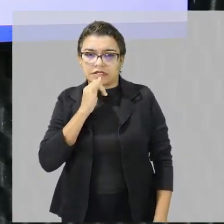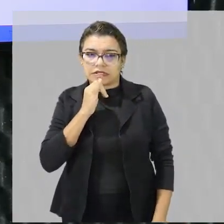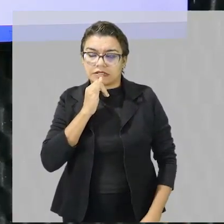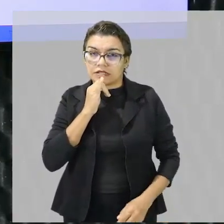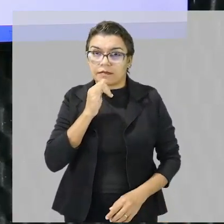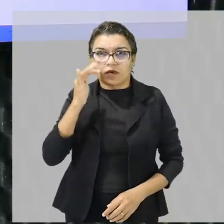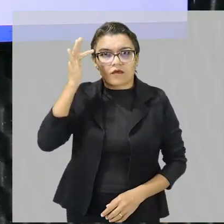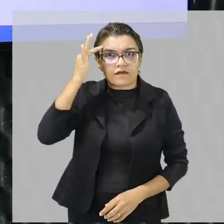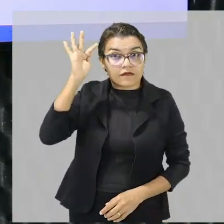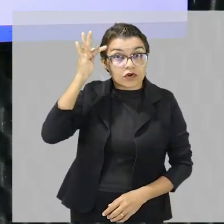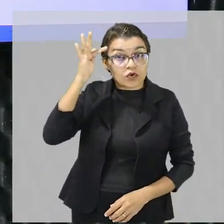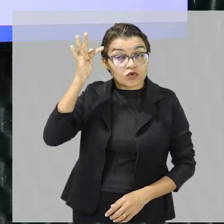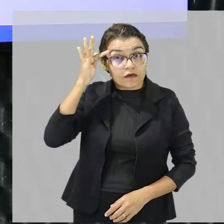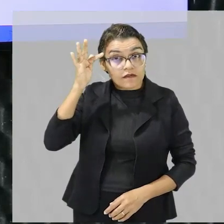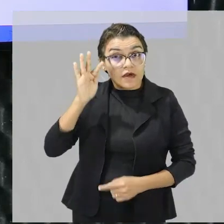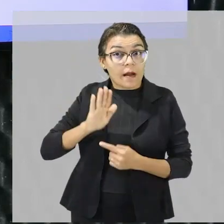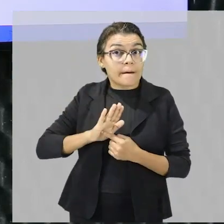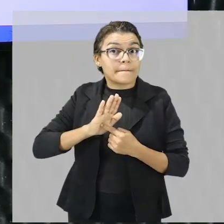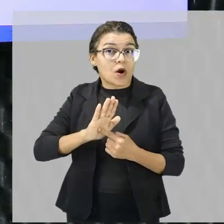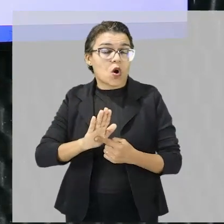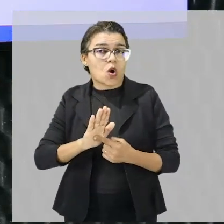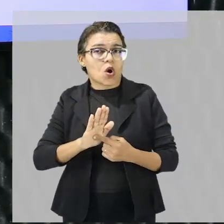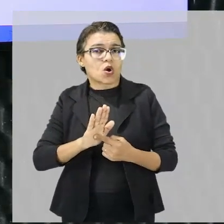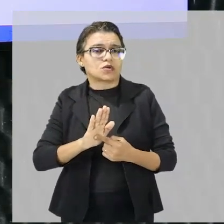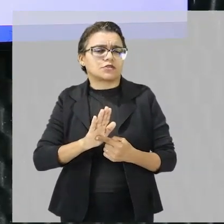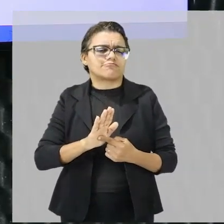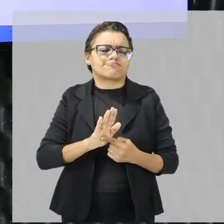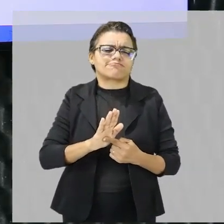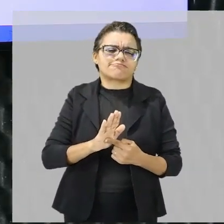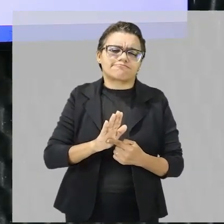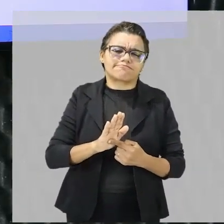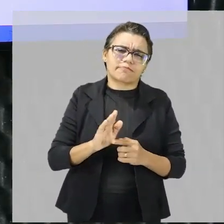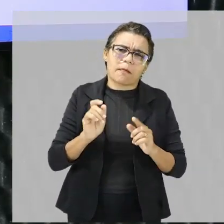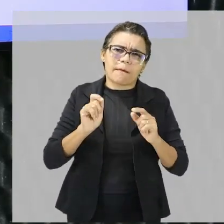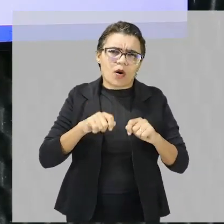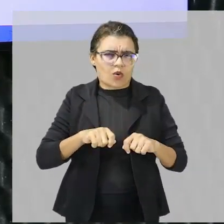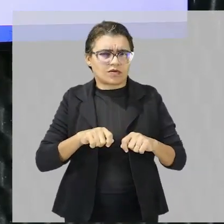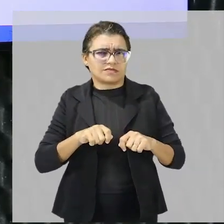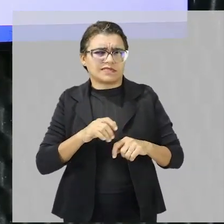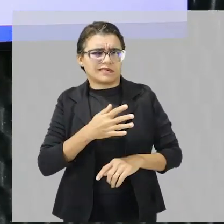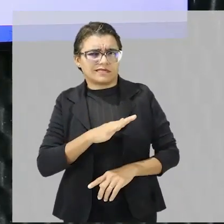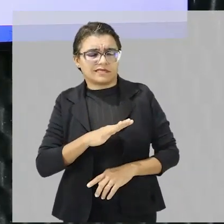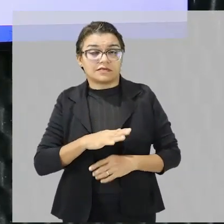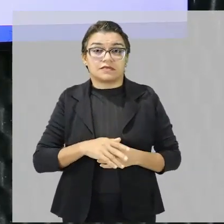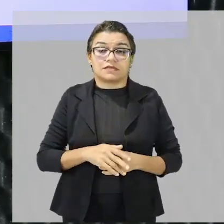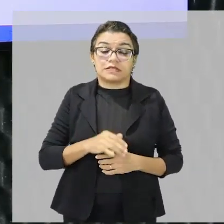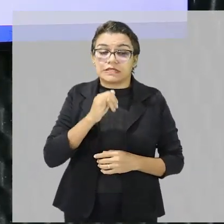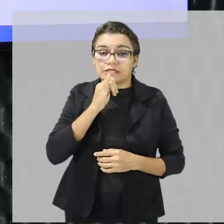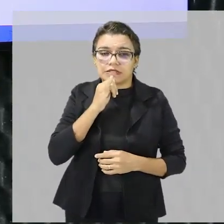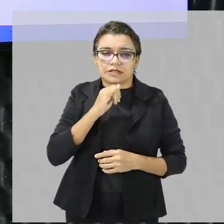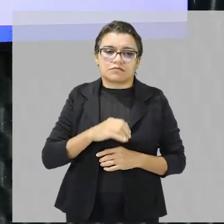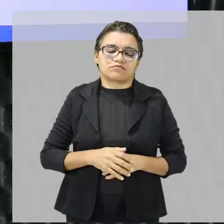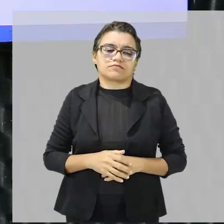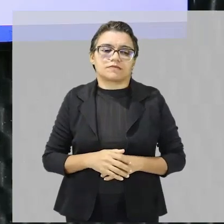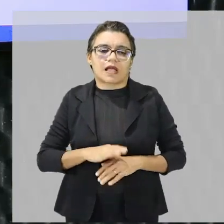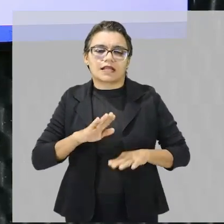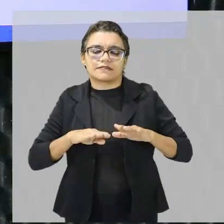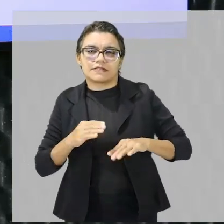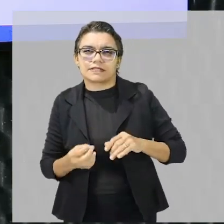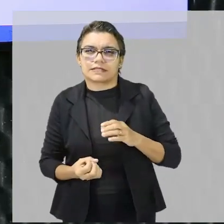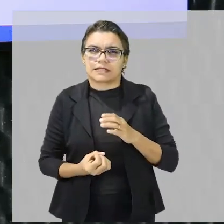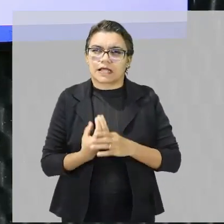aqui não é dogmatismo. A possibilidade extrema, a possibilidade que existe de nós termos o quê? Criado